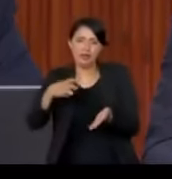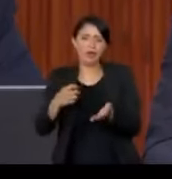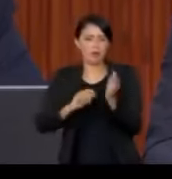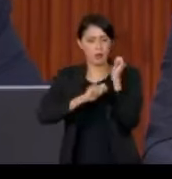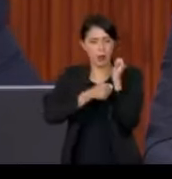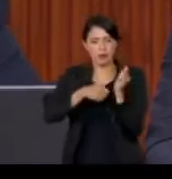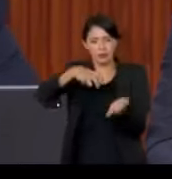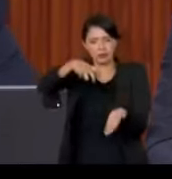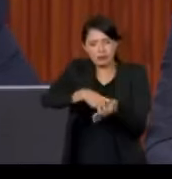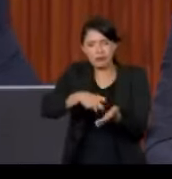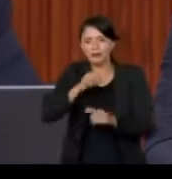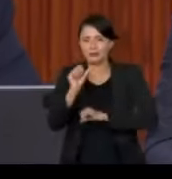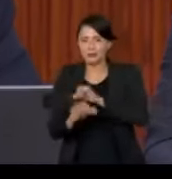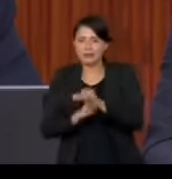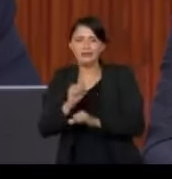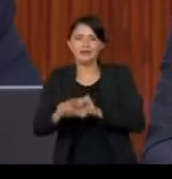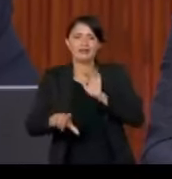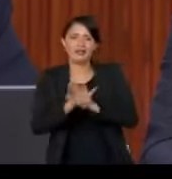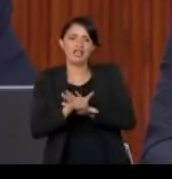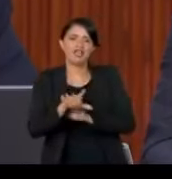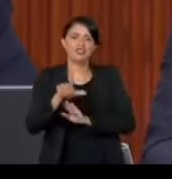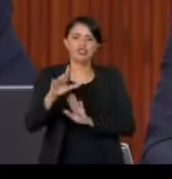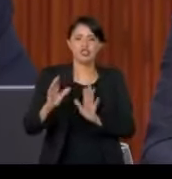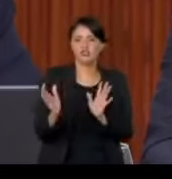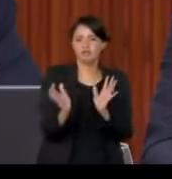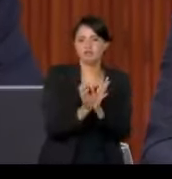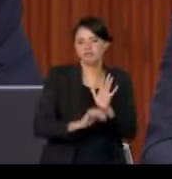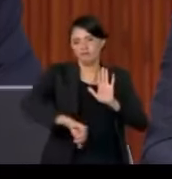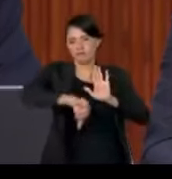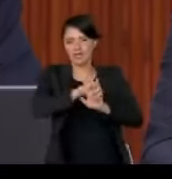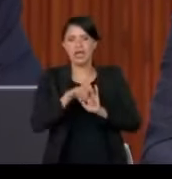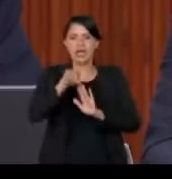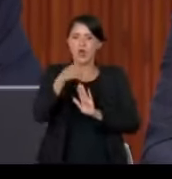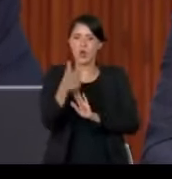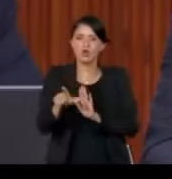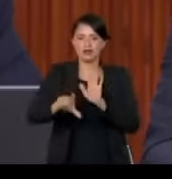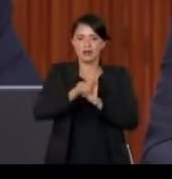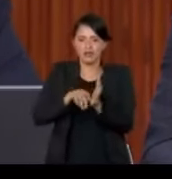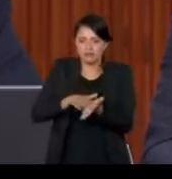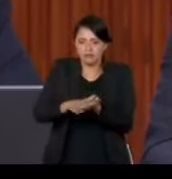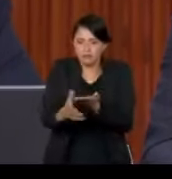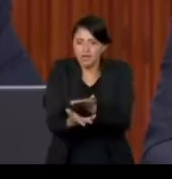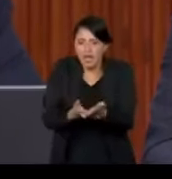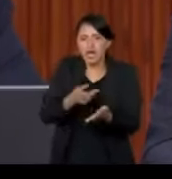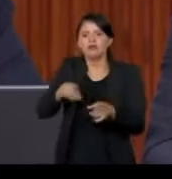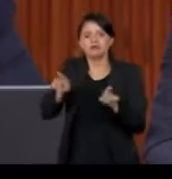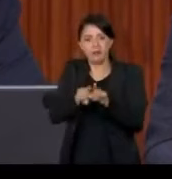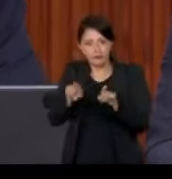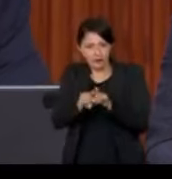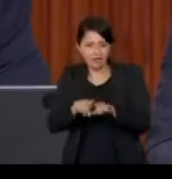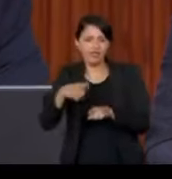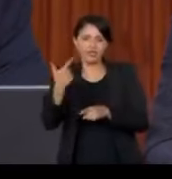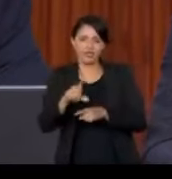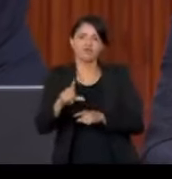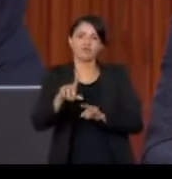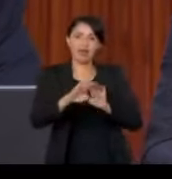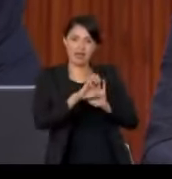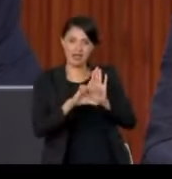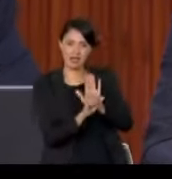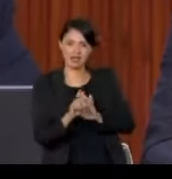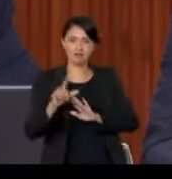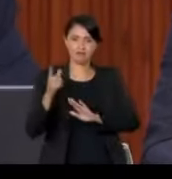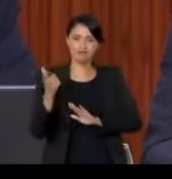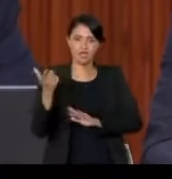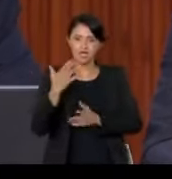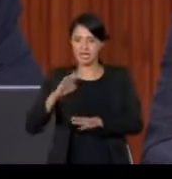alterações na lei das organizações criminosas, na lei de lavagem de dinheiro, no próprio Estatuto da Criança e do Adolescente, na lei que trata dos crimes contra a